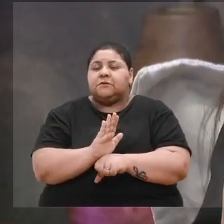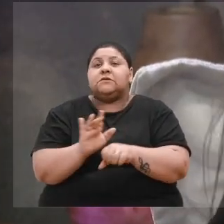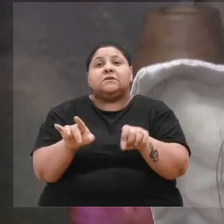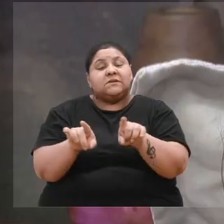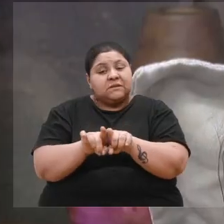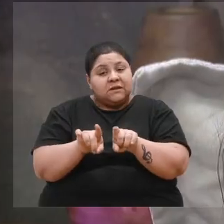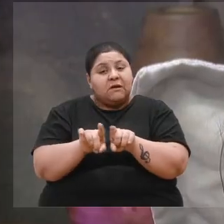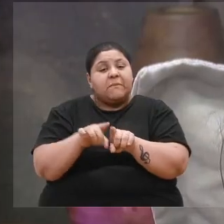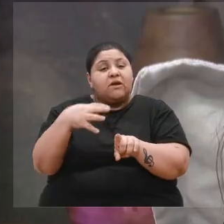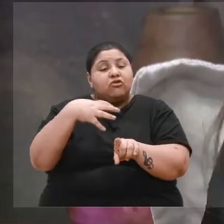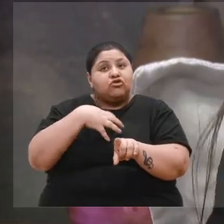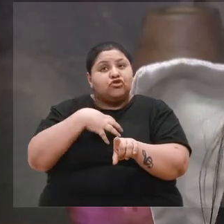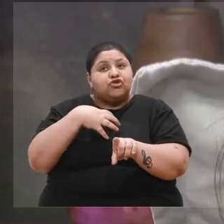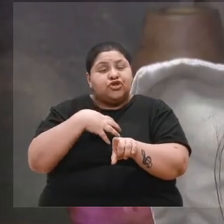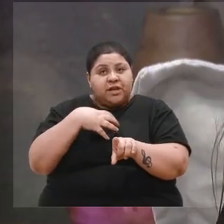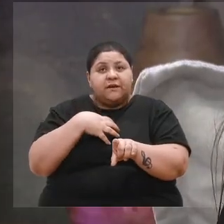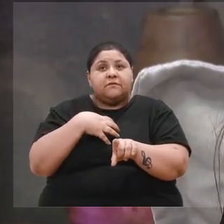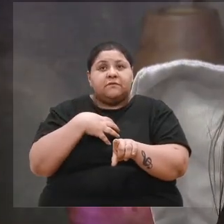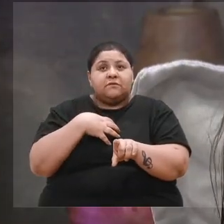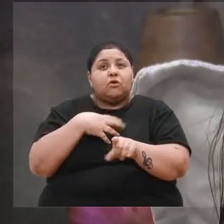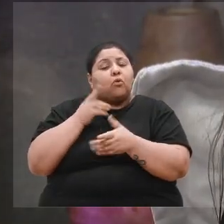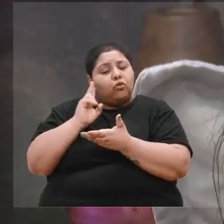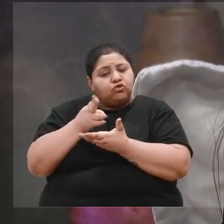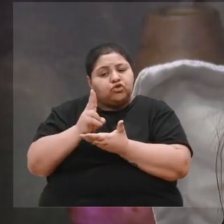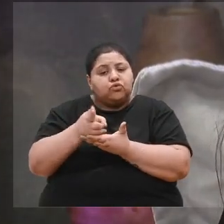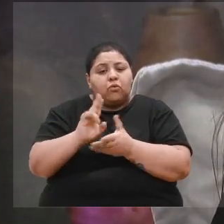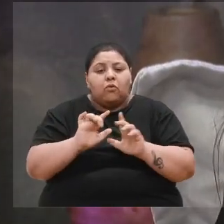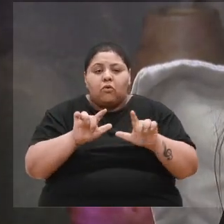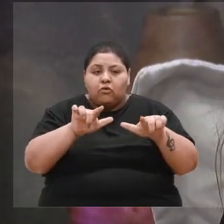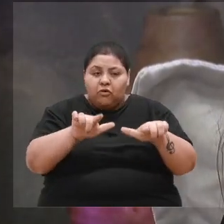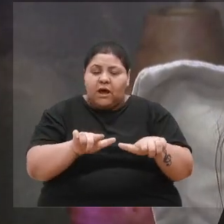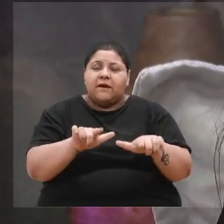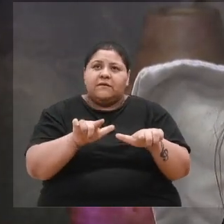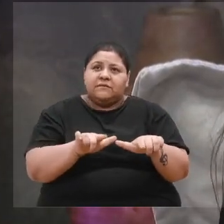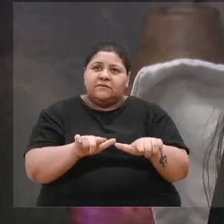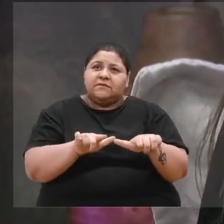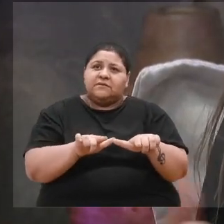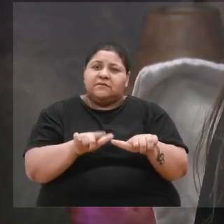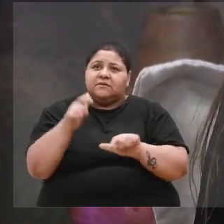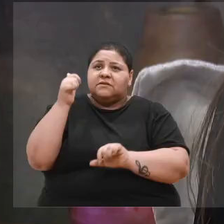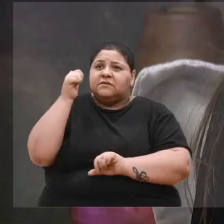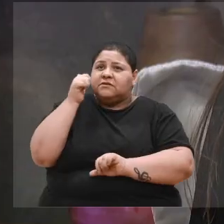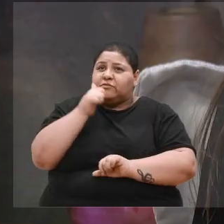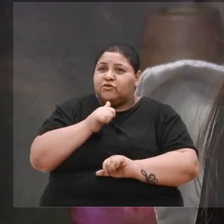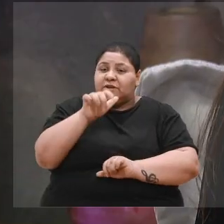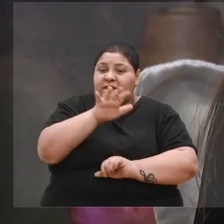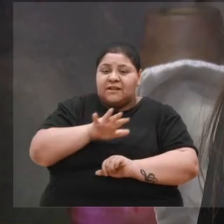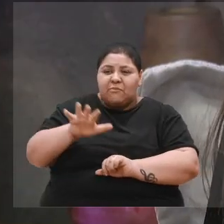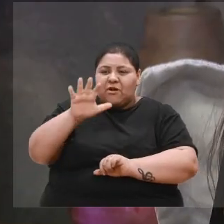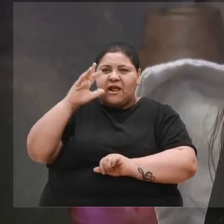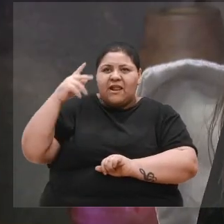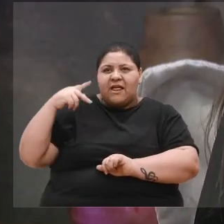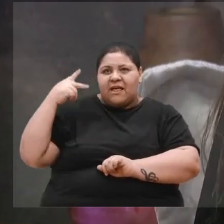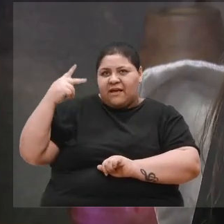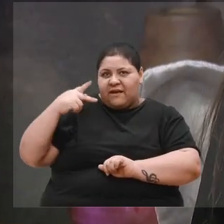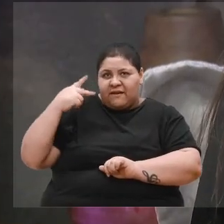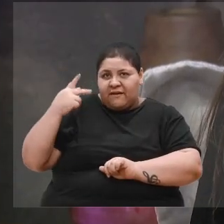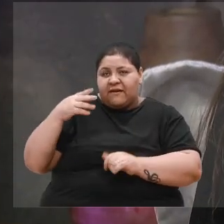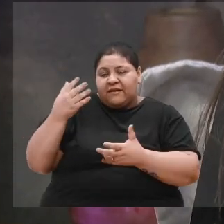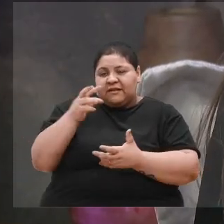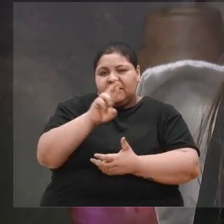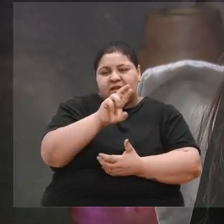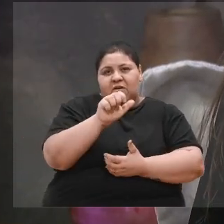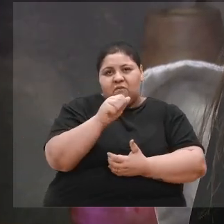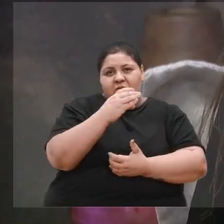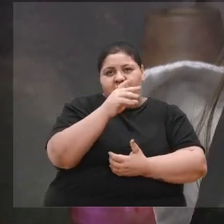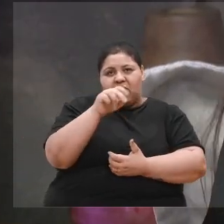São também uma porta de entrada, foram e continuam sendo, né? Uma porta de entrada para as mulheres na política. Então, a